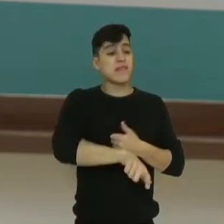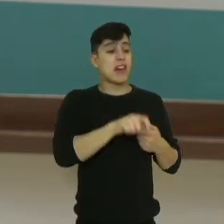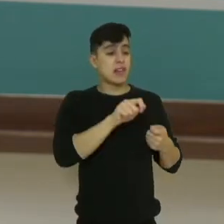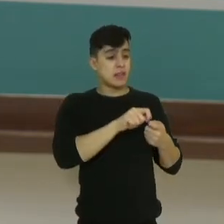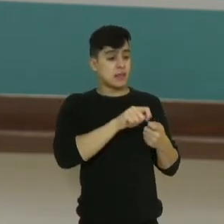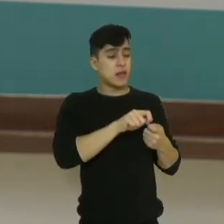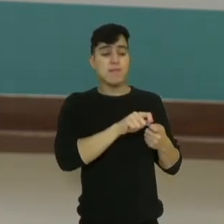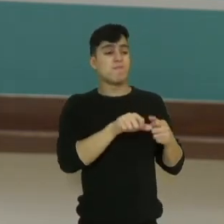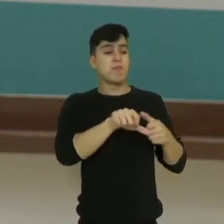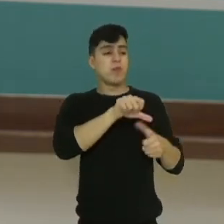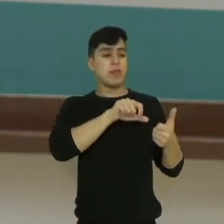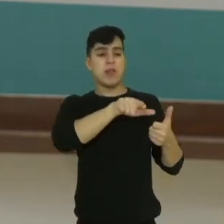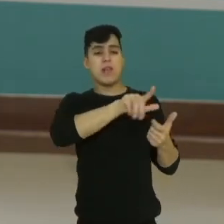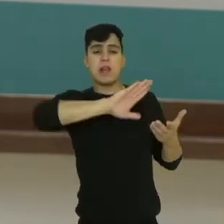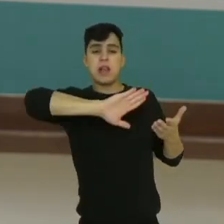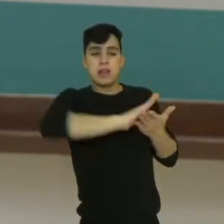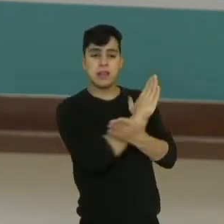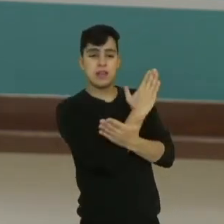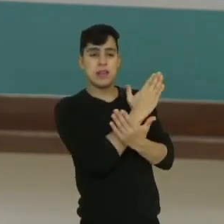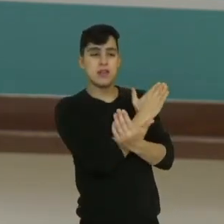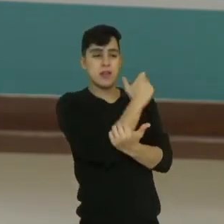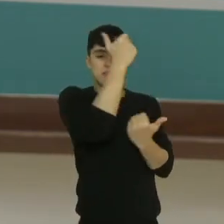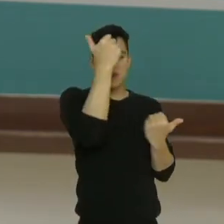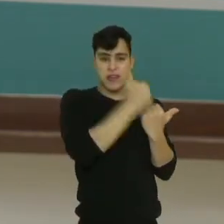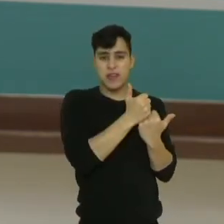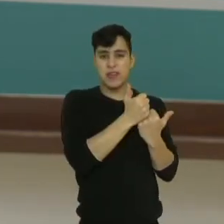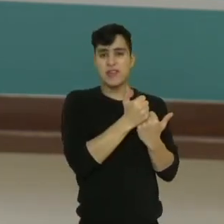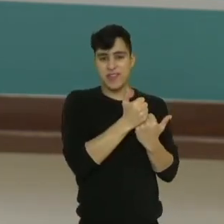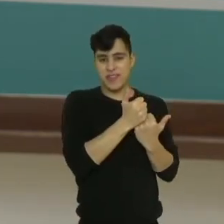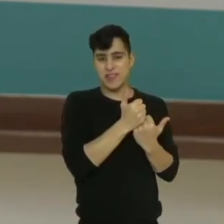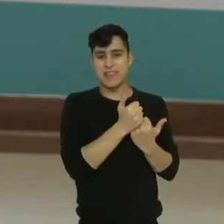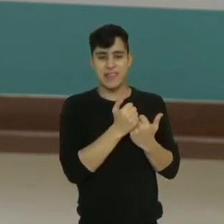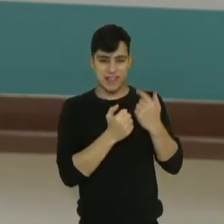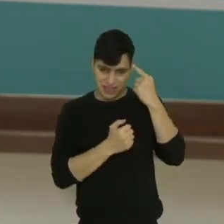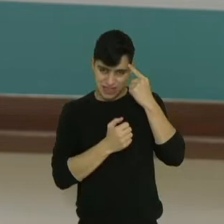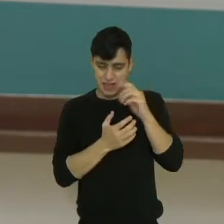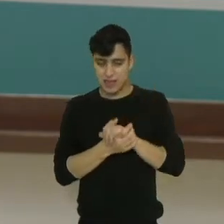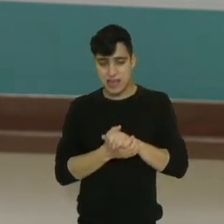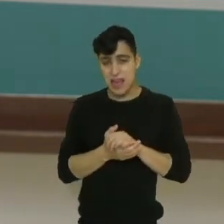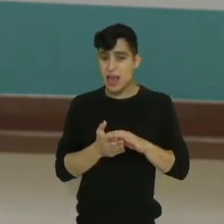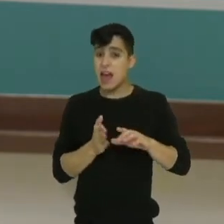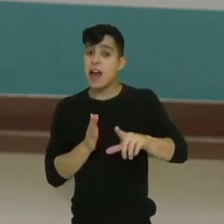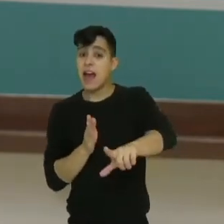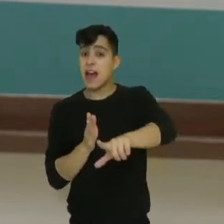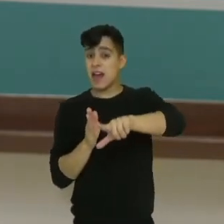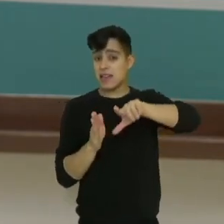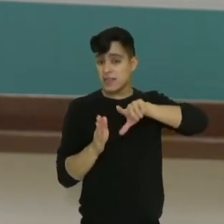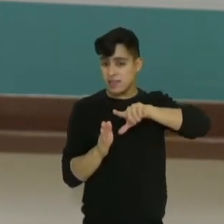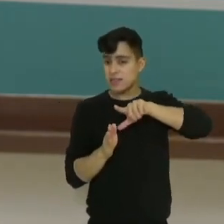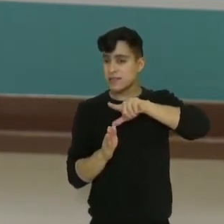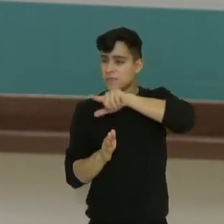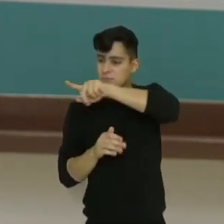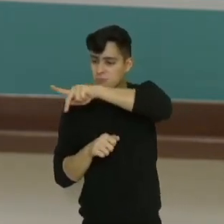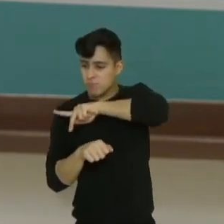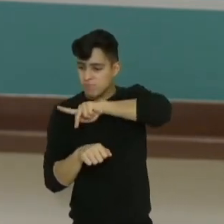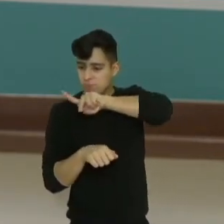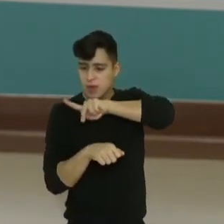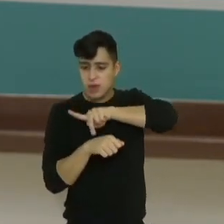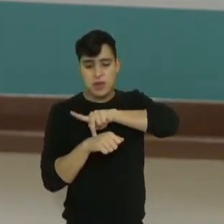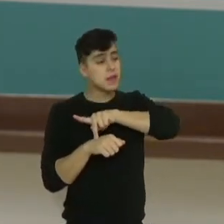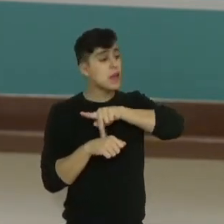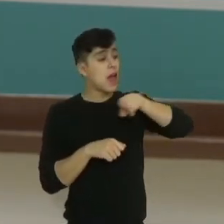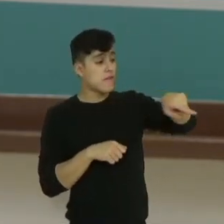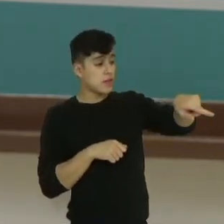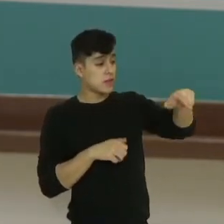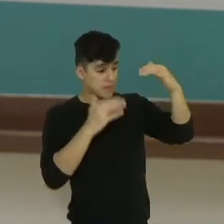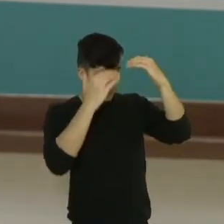isso que aparece aqui Divisão Internacional do Trabalho. Antes, a metrópole dominava a colônia e essa colônia